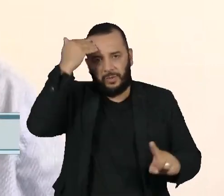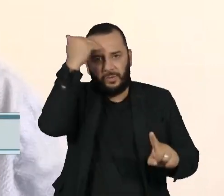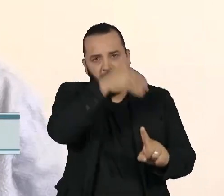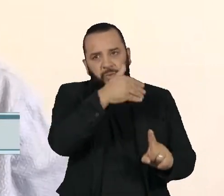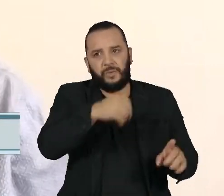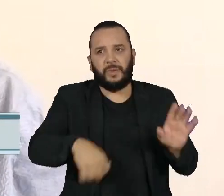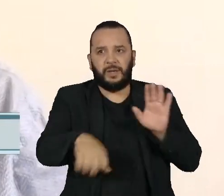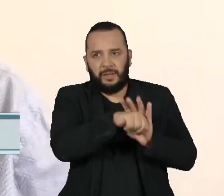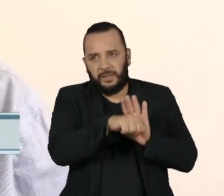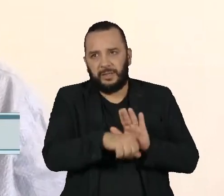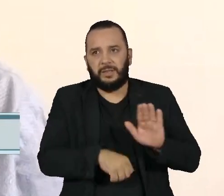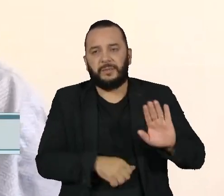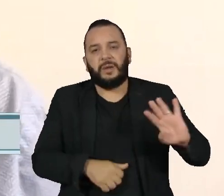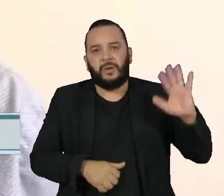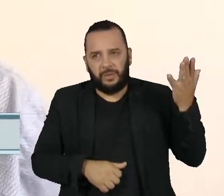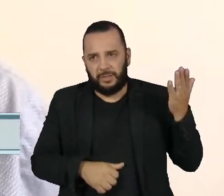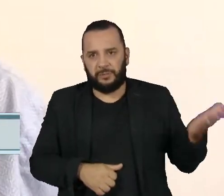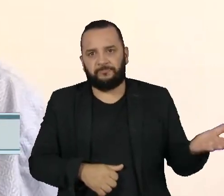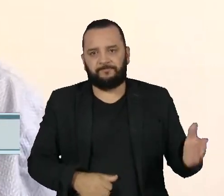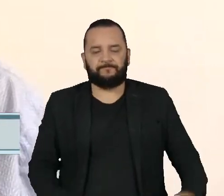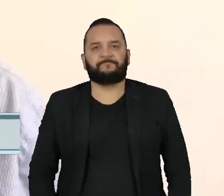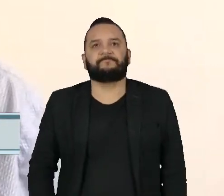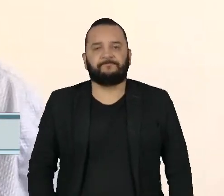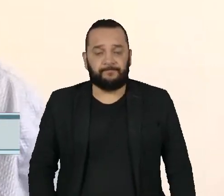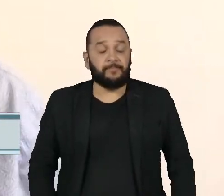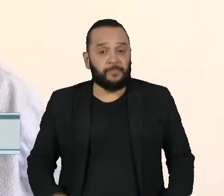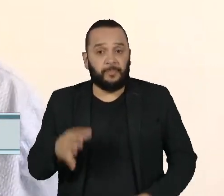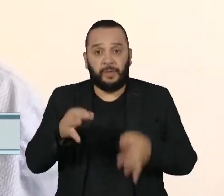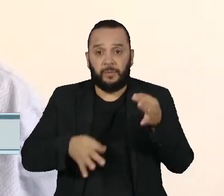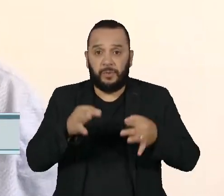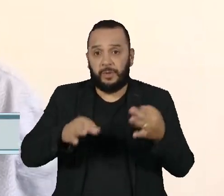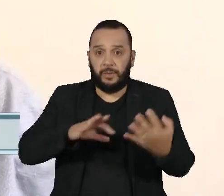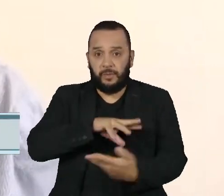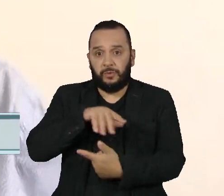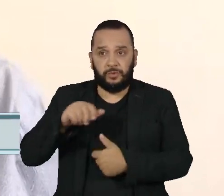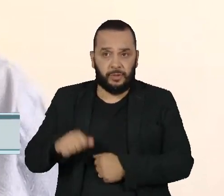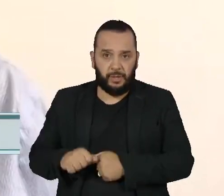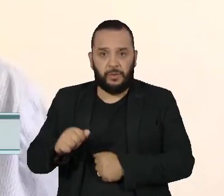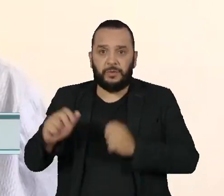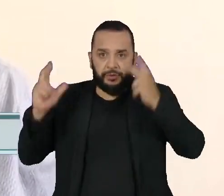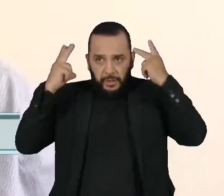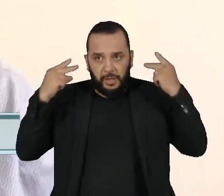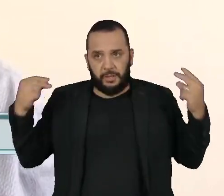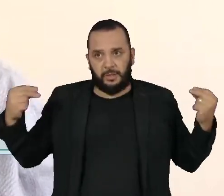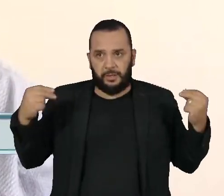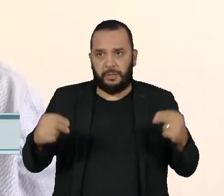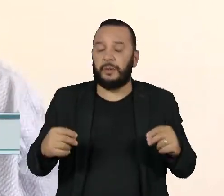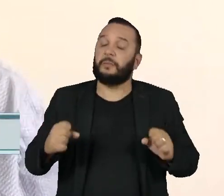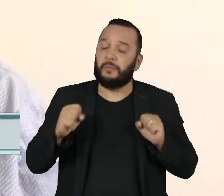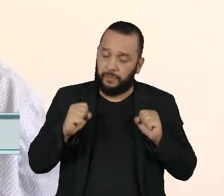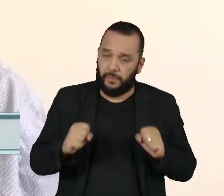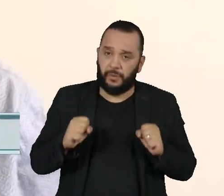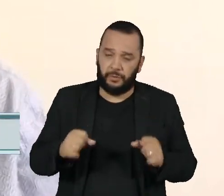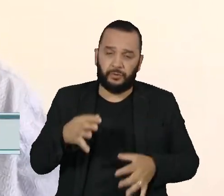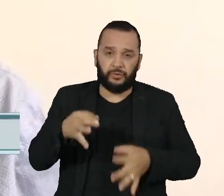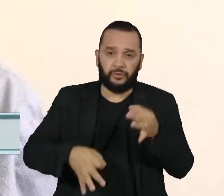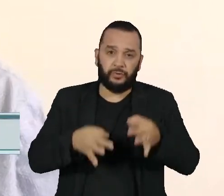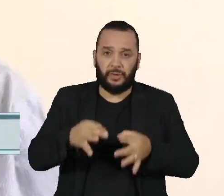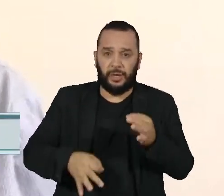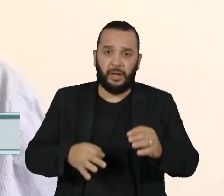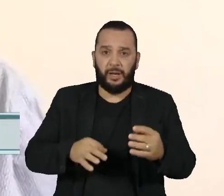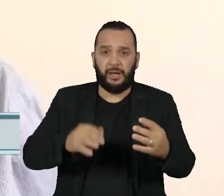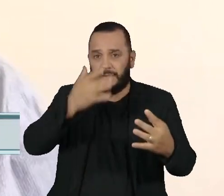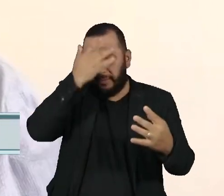ali possam ocorrer. Então, o Tribunal Penal Internacional também pode julgar os